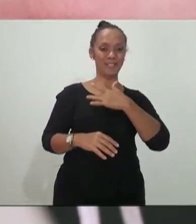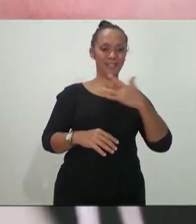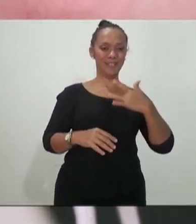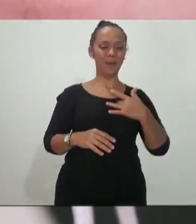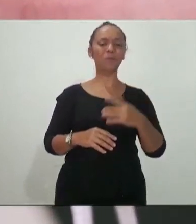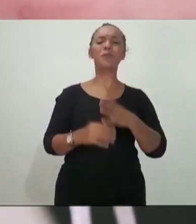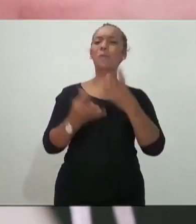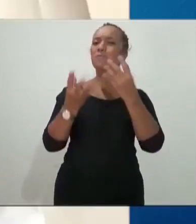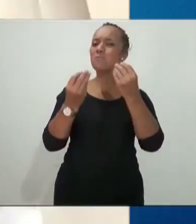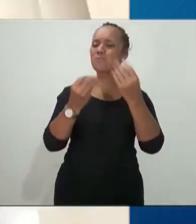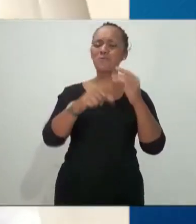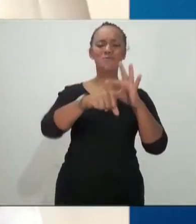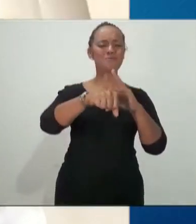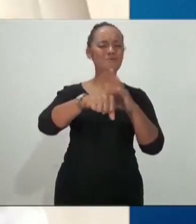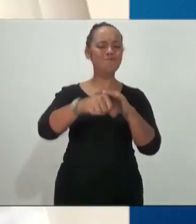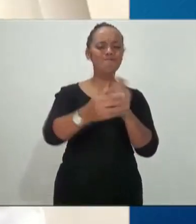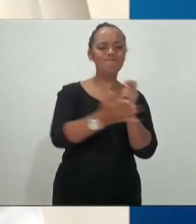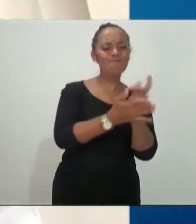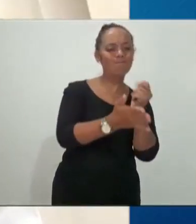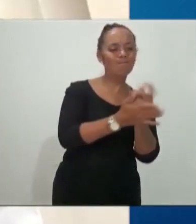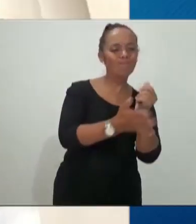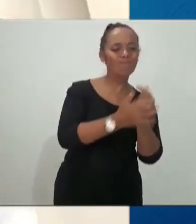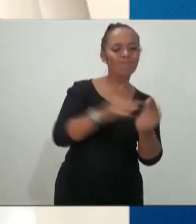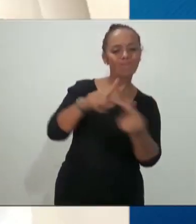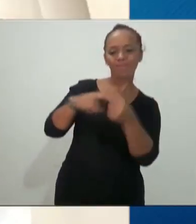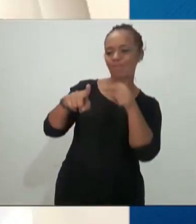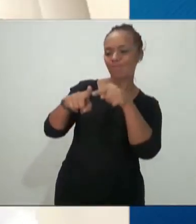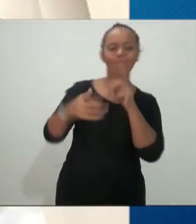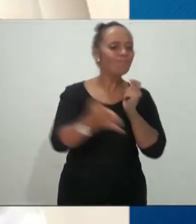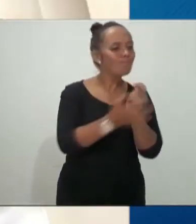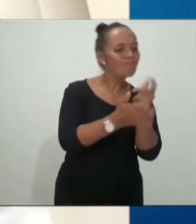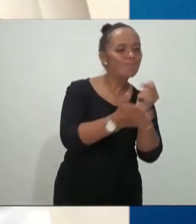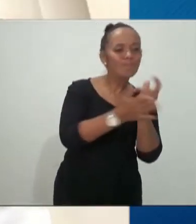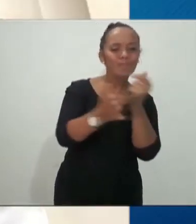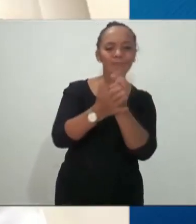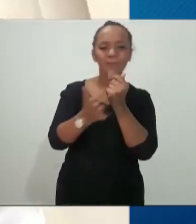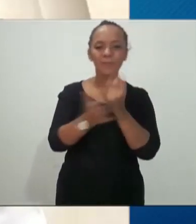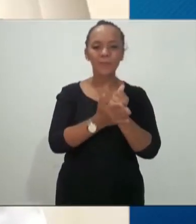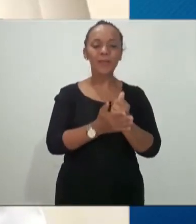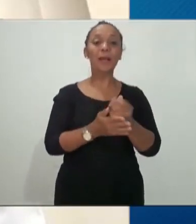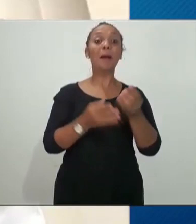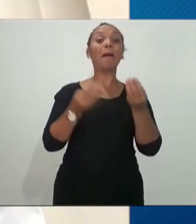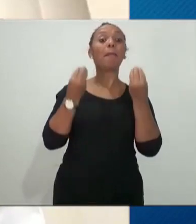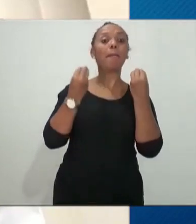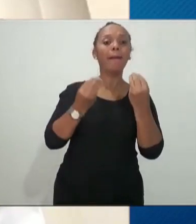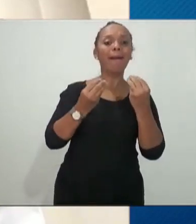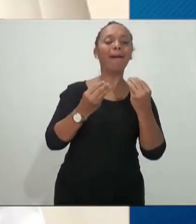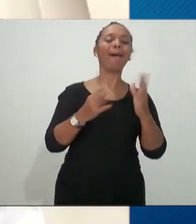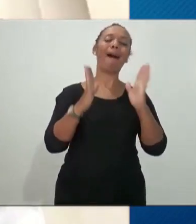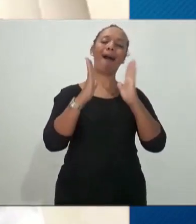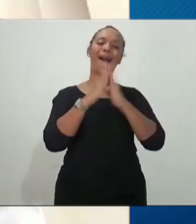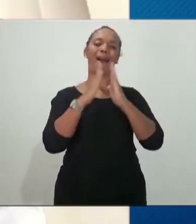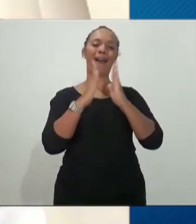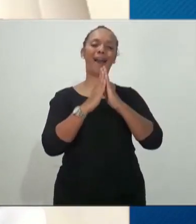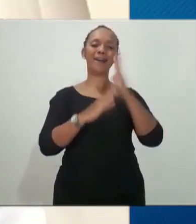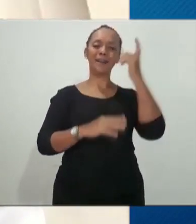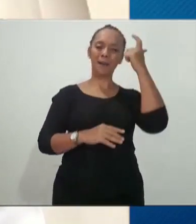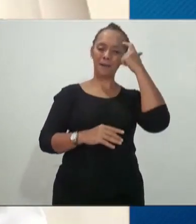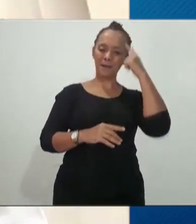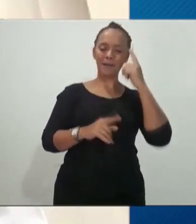Muitos pacientes e famílias compraram aparelhos de oximetria para terem em